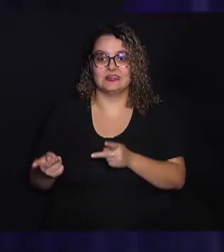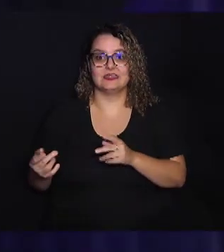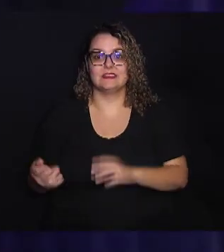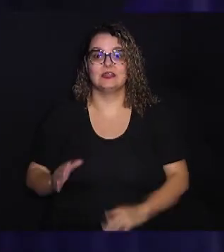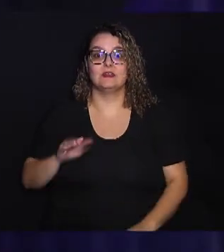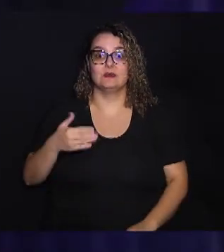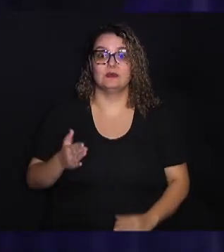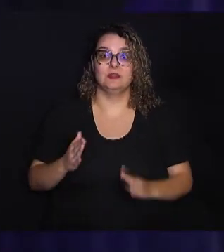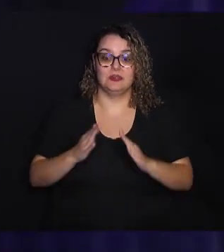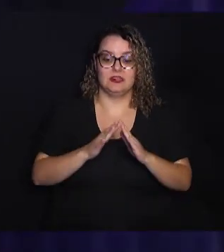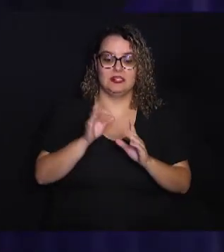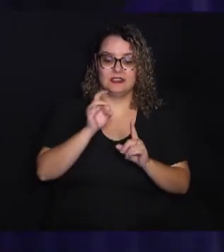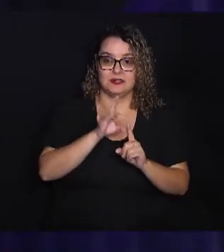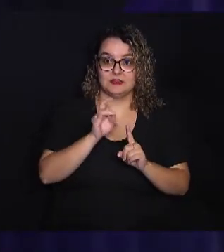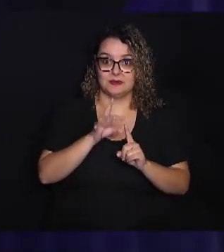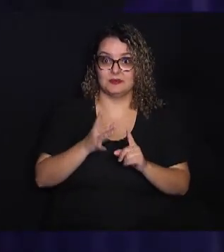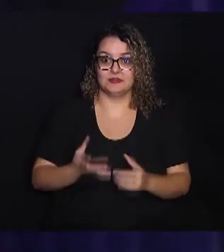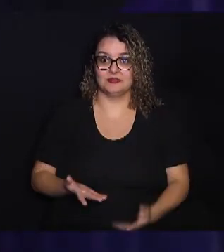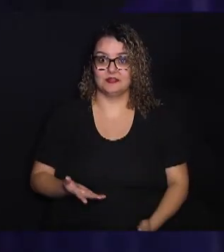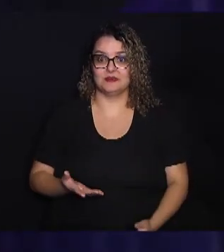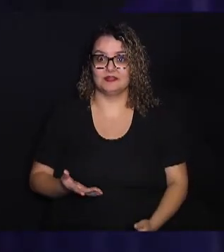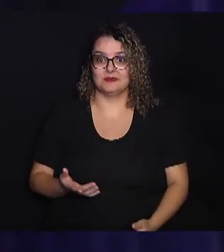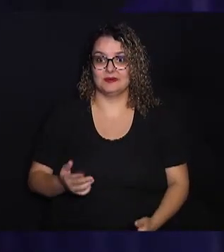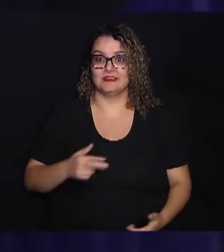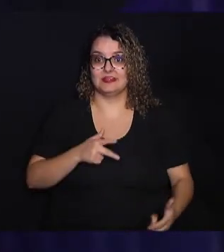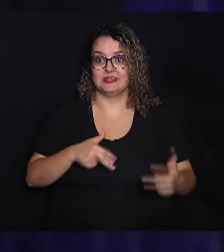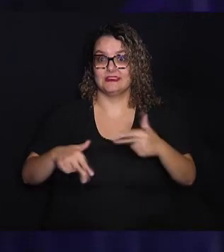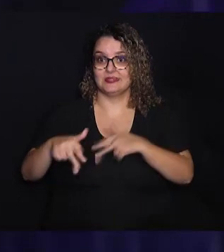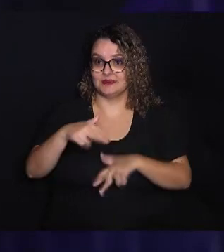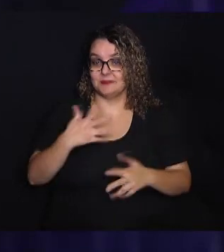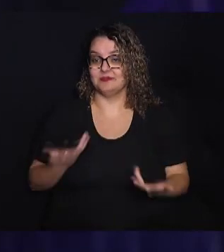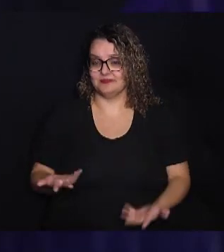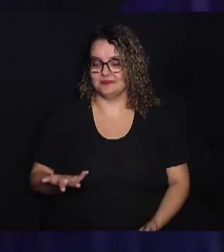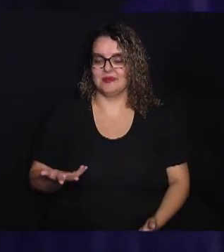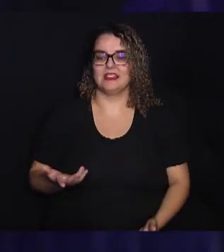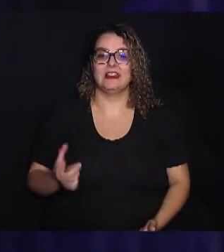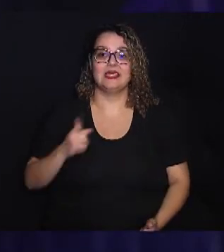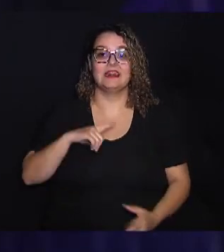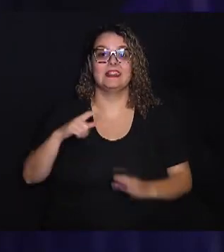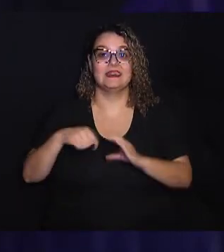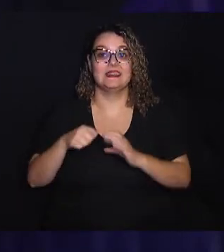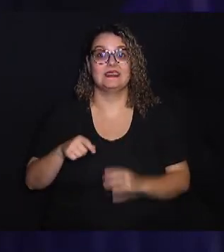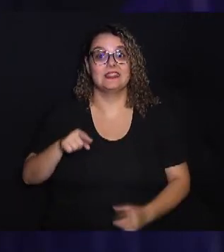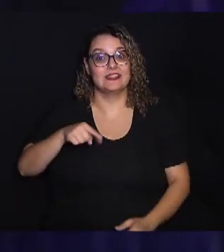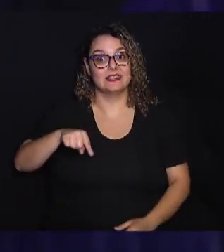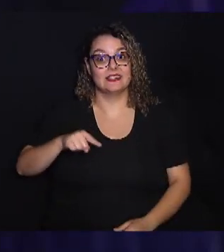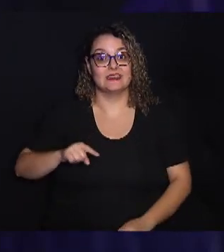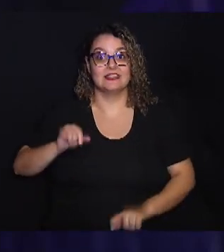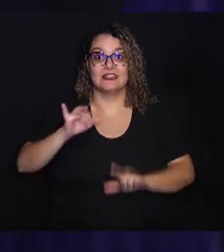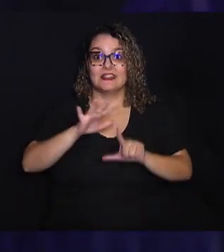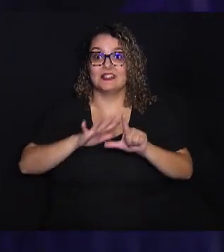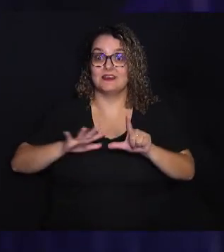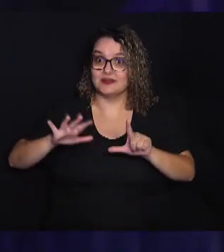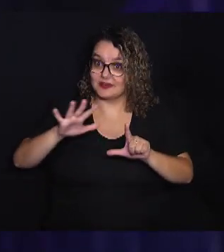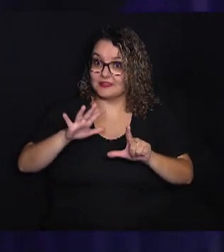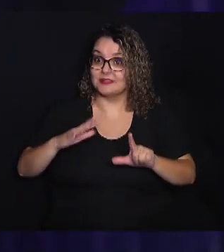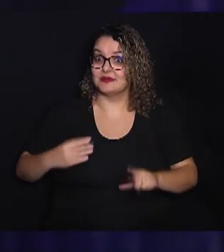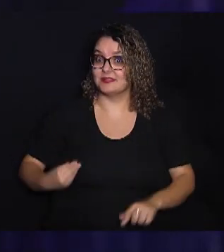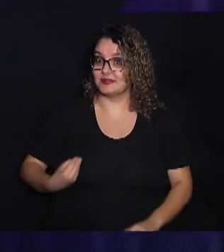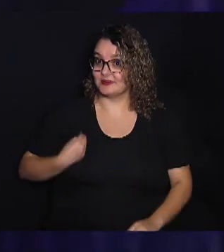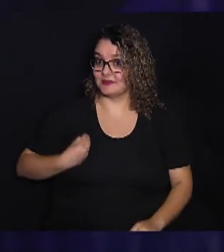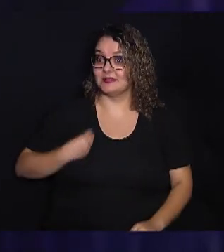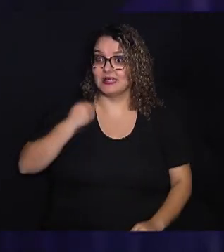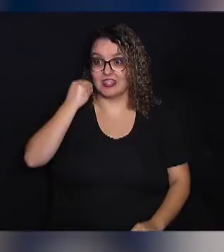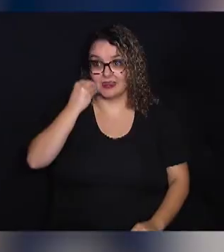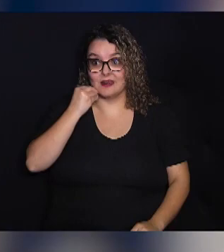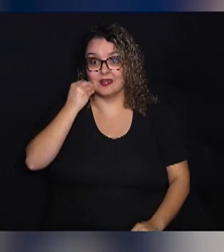Casa de Vidro, quando ela deu uma passeada, né? E a gente tem um vídeo deles, as imagens deles vivendo essa